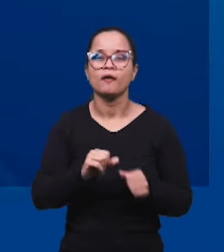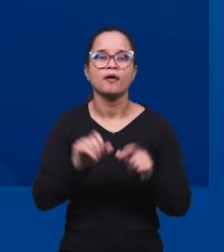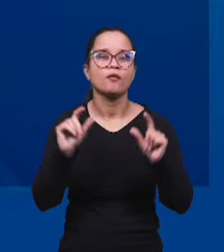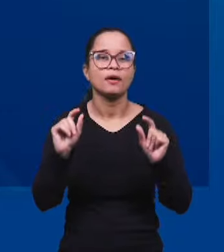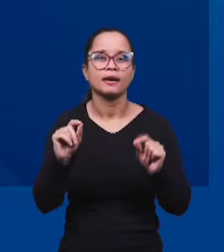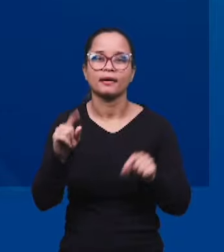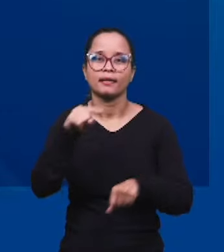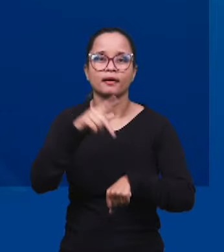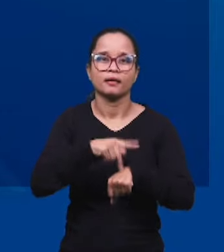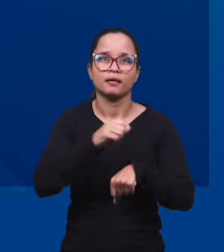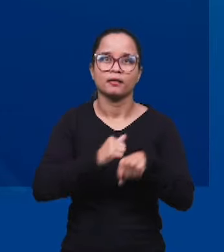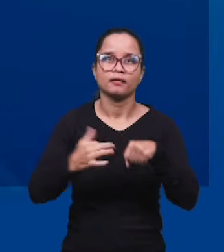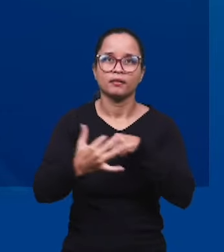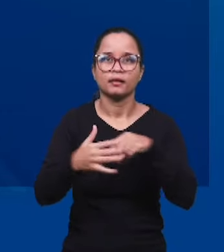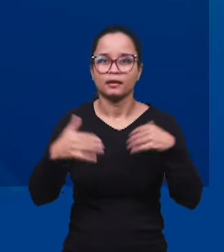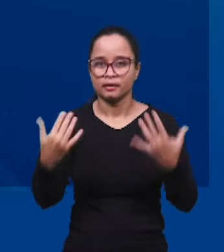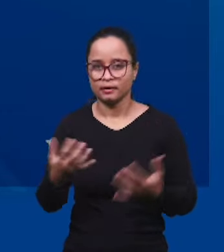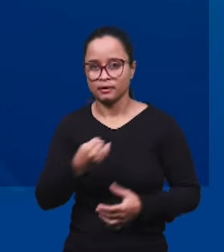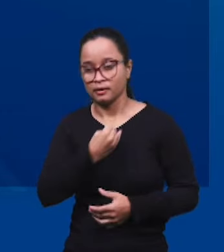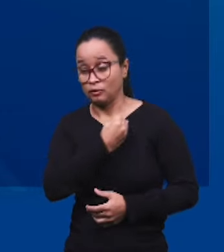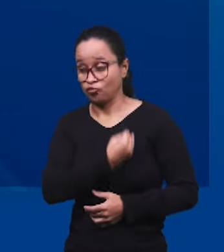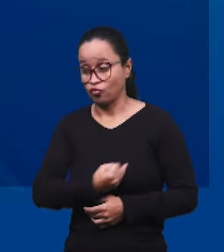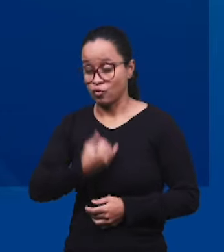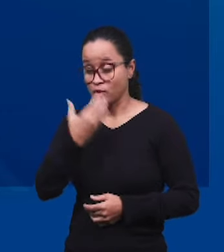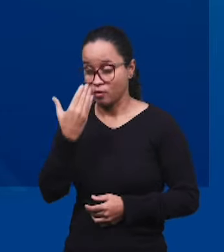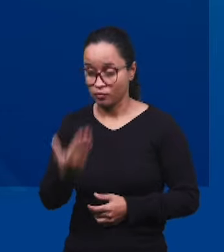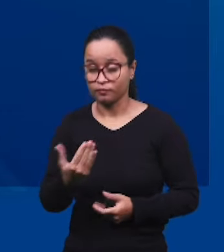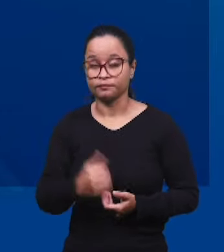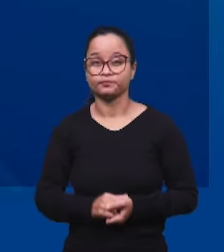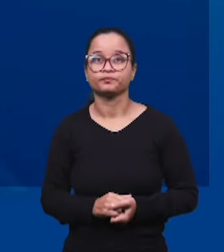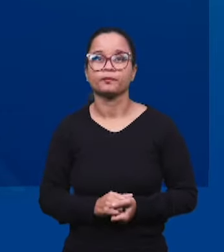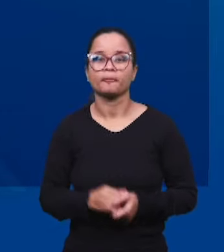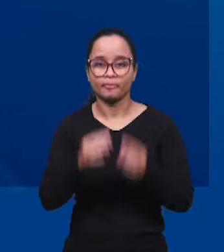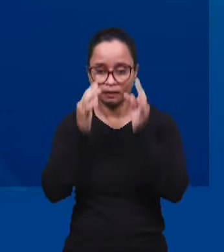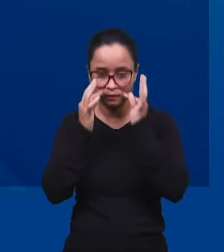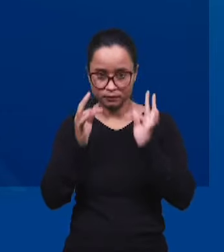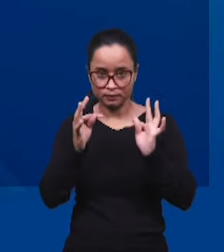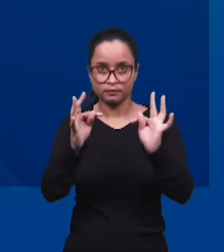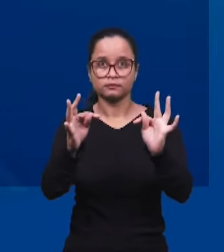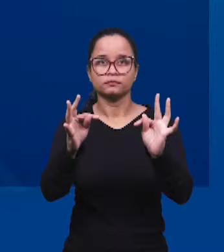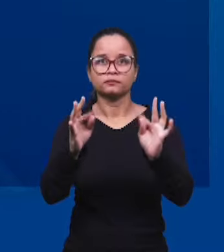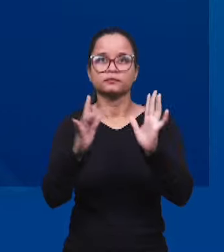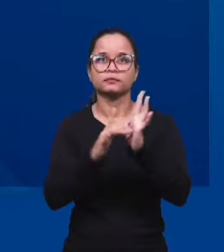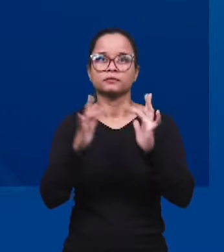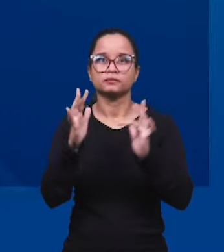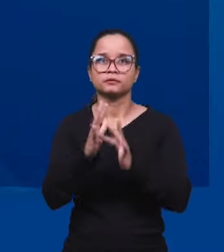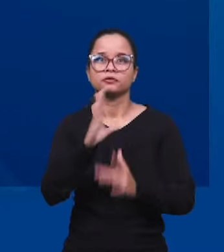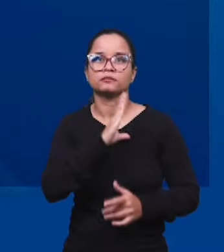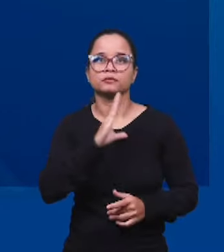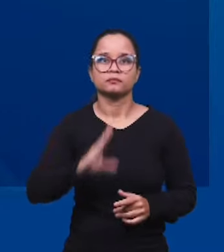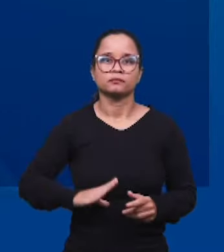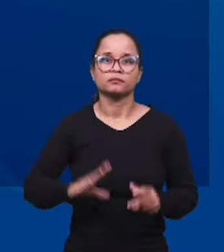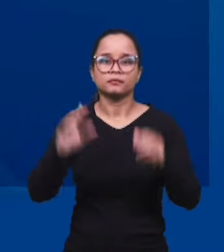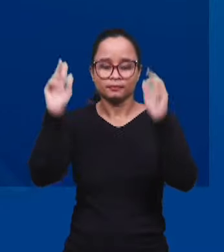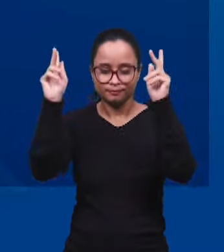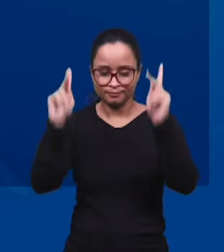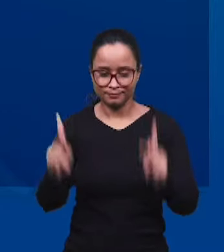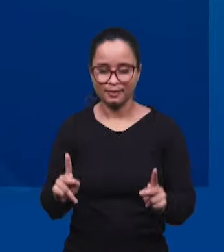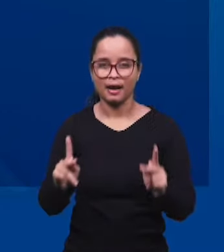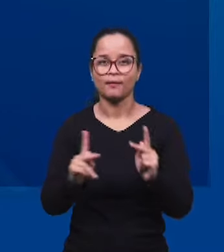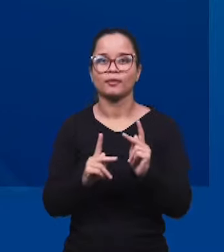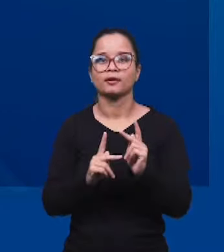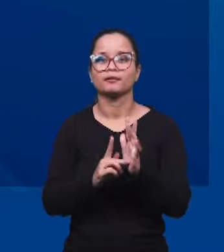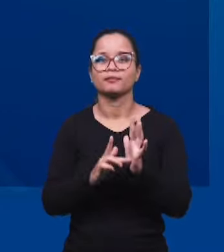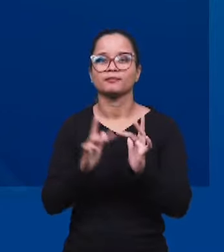de Patmos? João estava testemunhando Jesus Cristo, a paz do